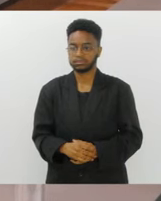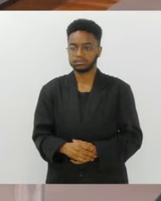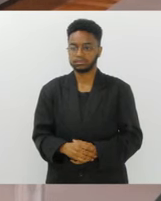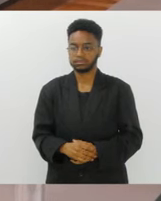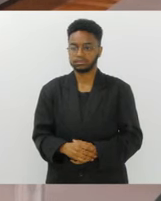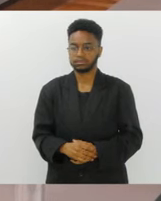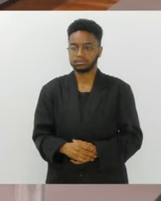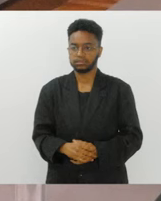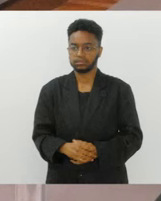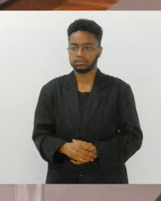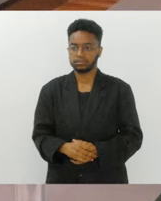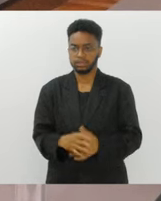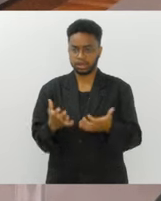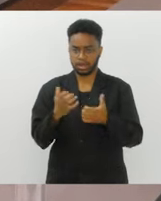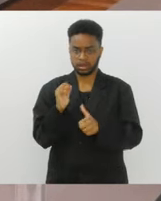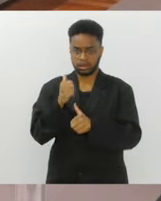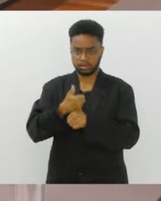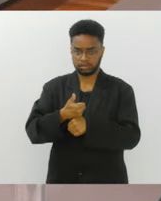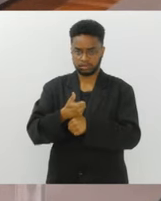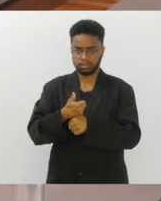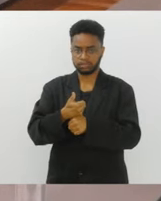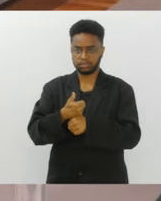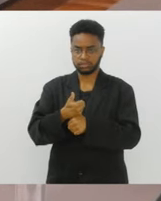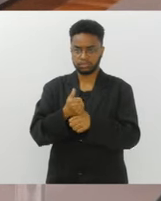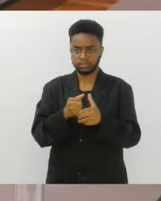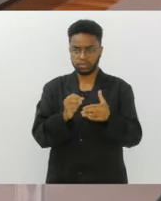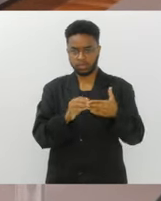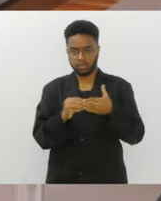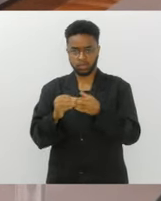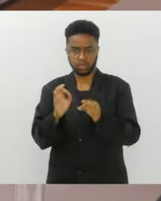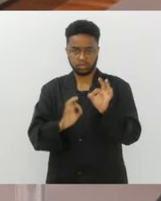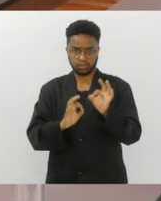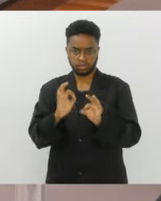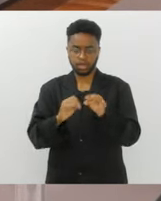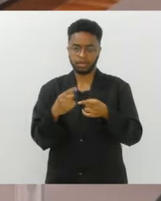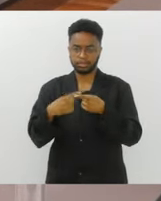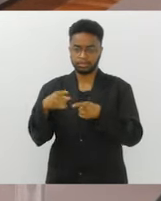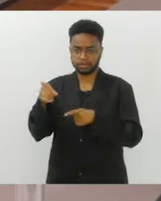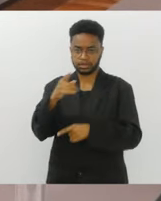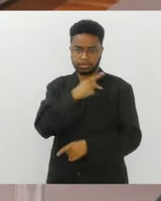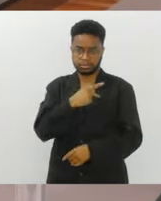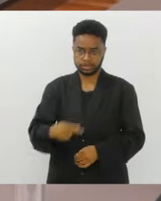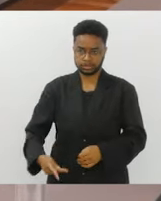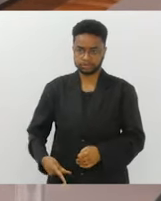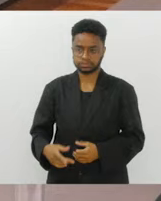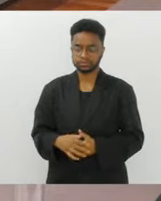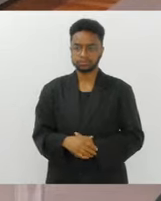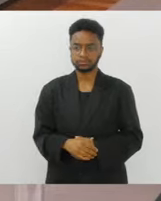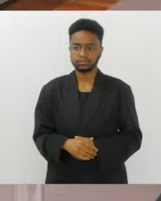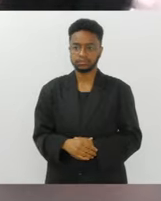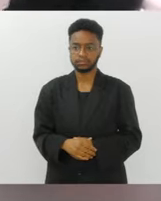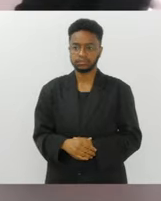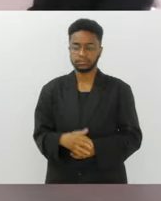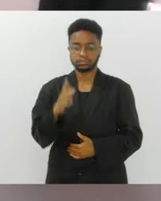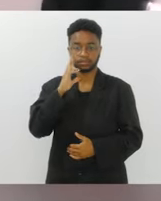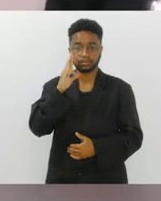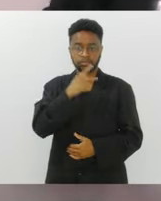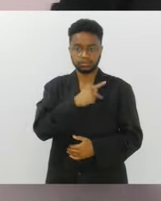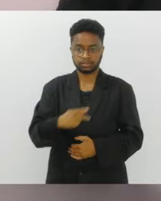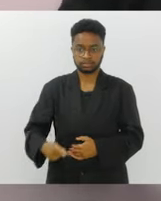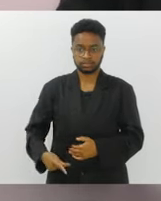não quer assumir aqui a condução dos trabalhos, a presidência que lhe é de direito. Senhor presidente,